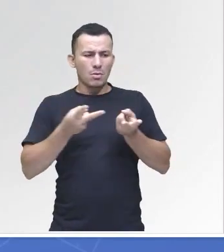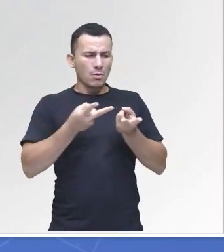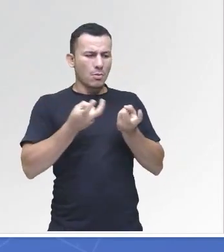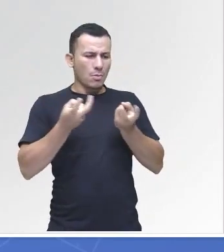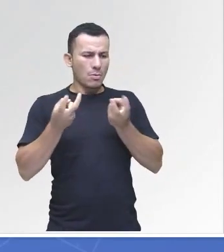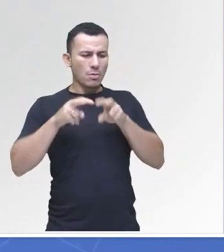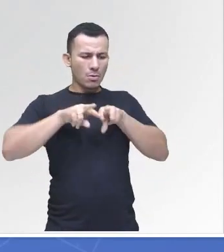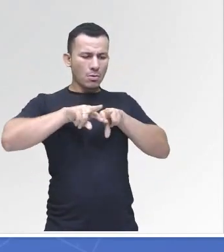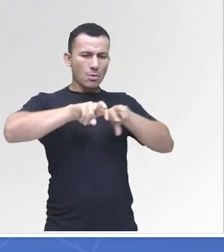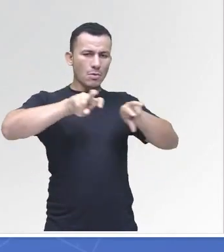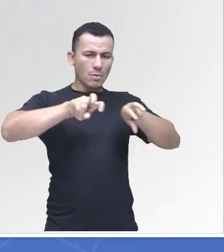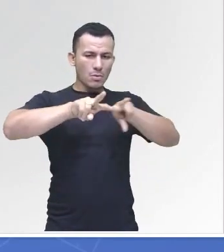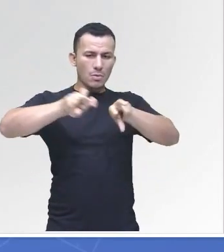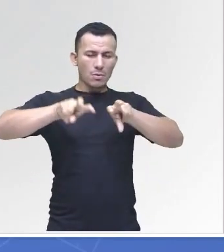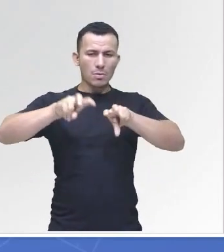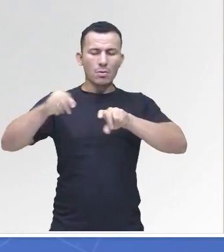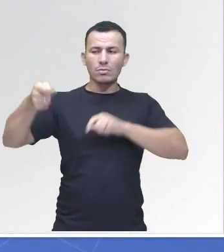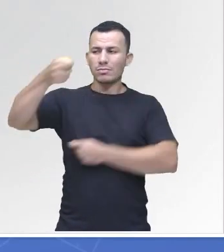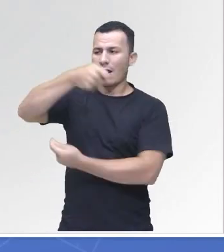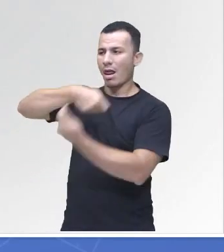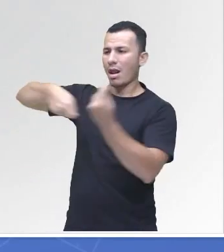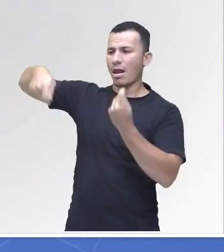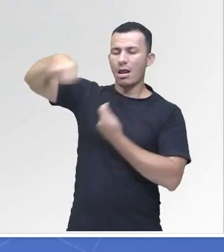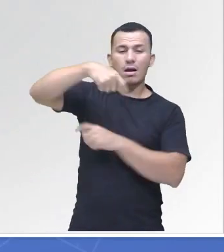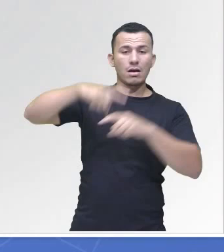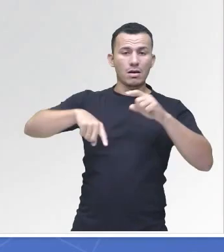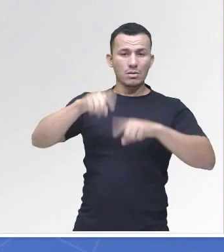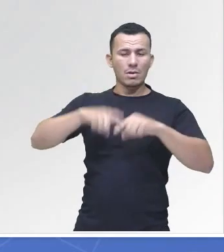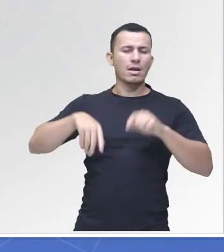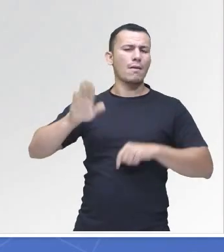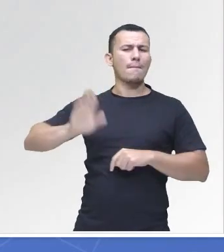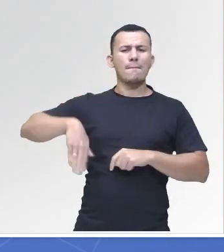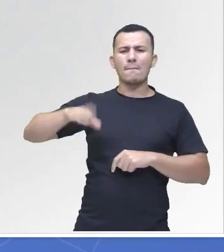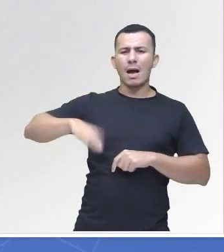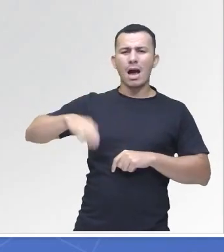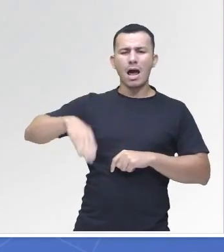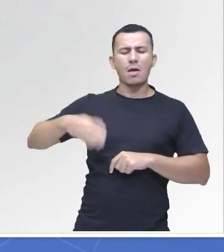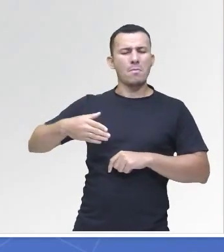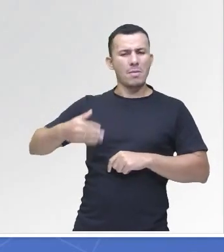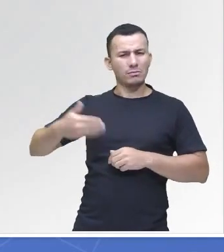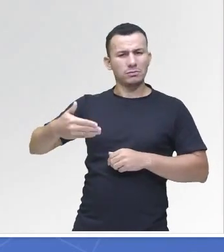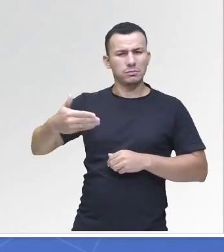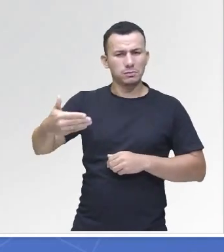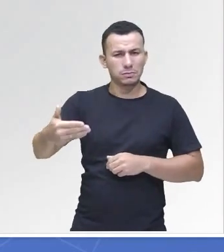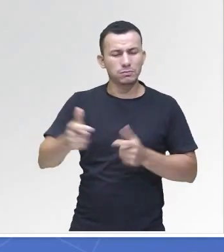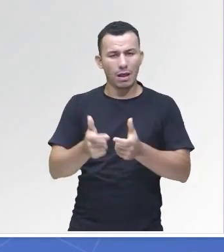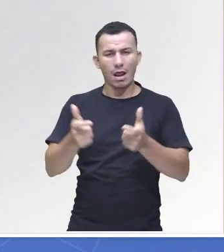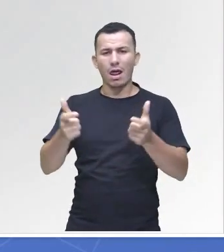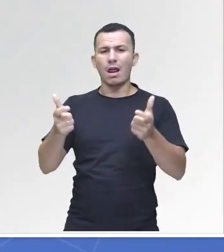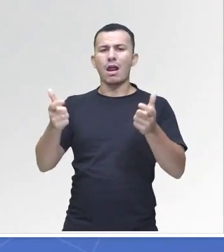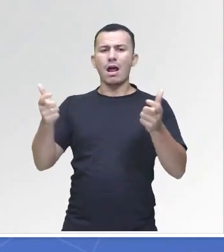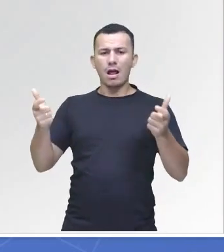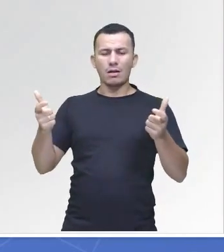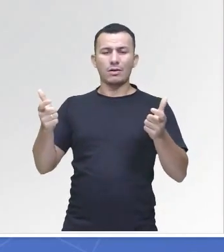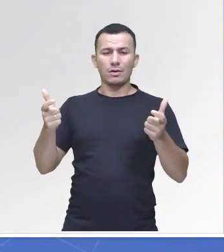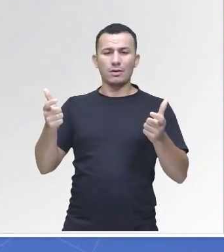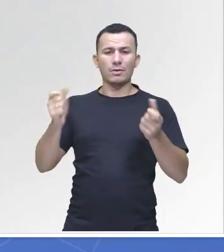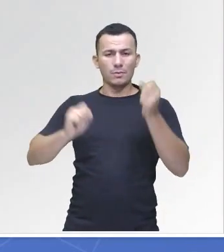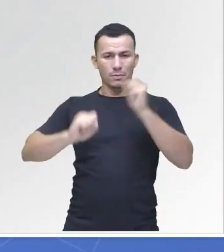também fornecedores de matéria-prima barata para continuar a sua expansão